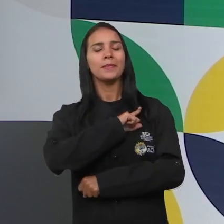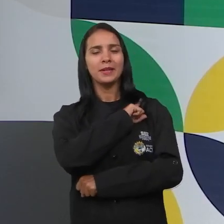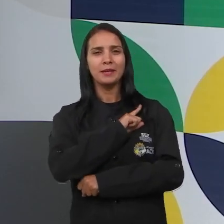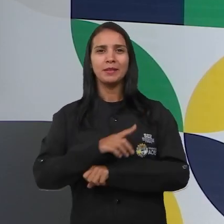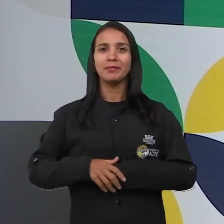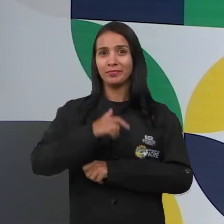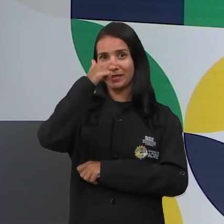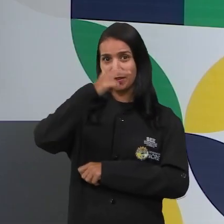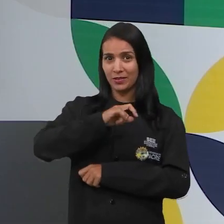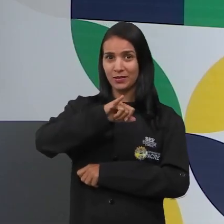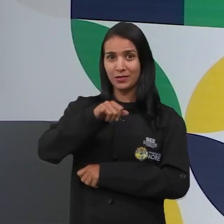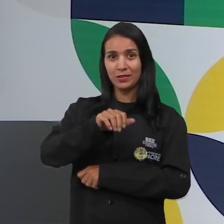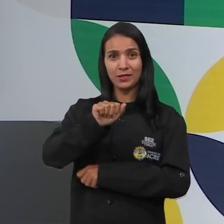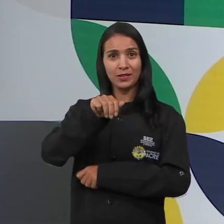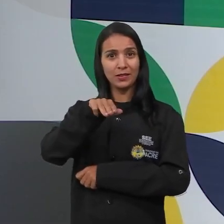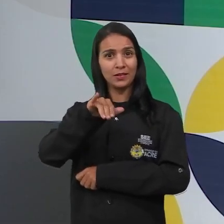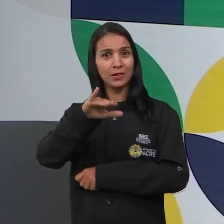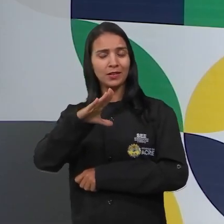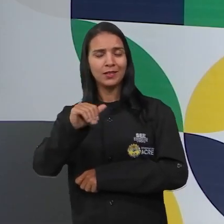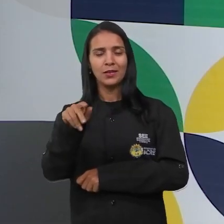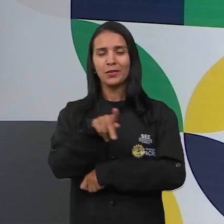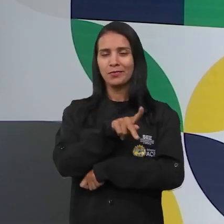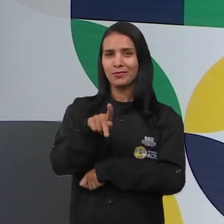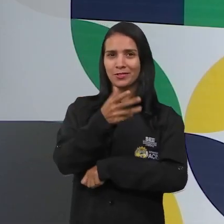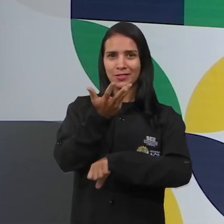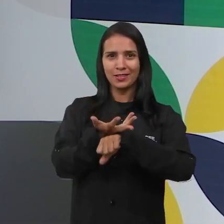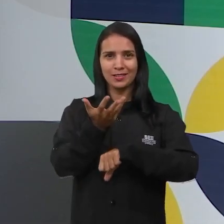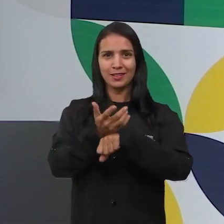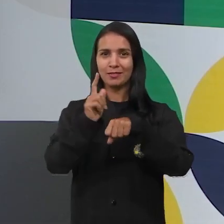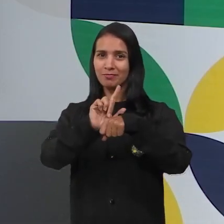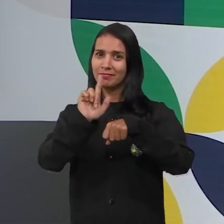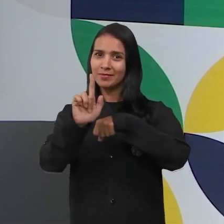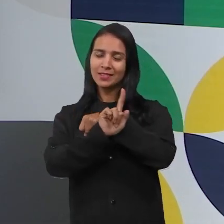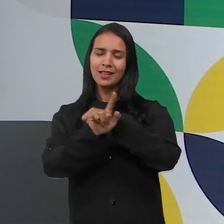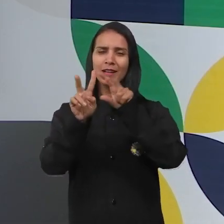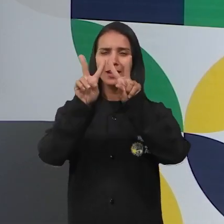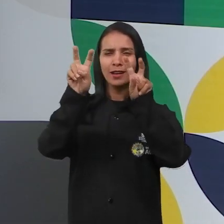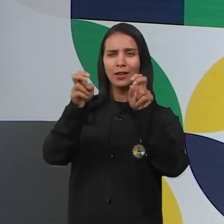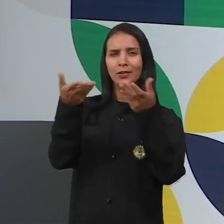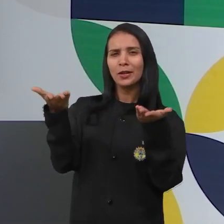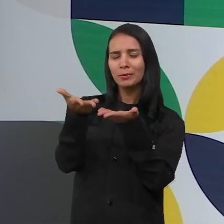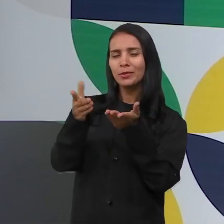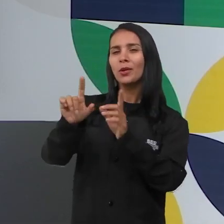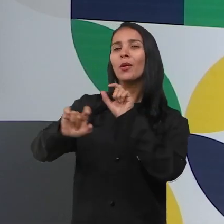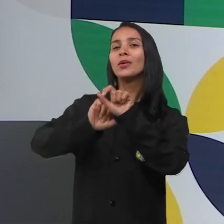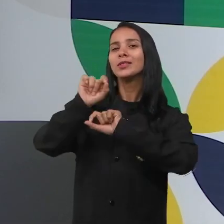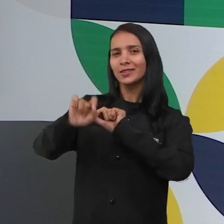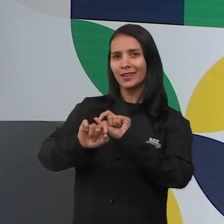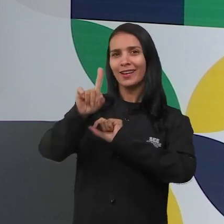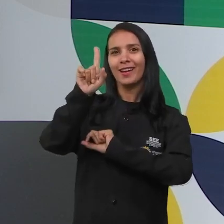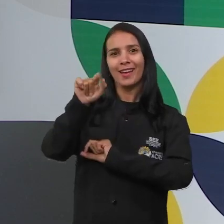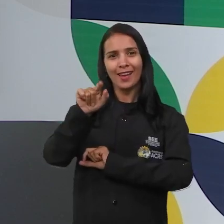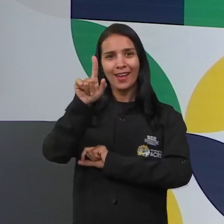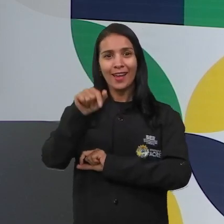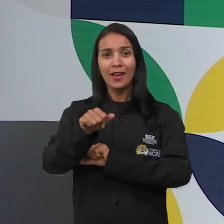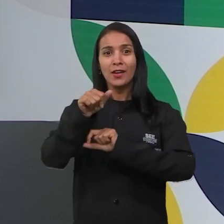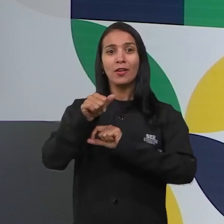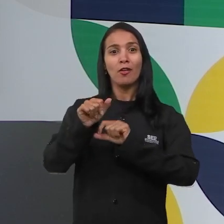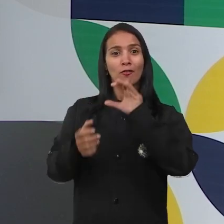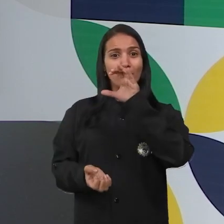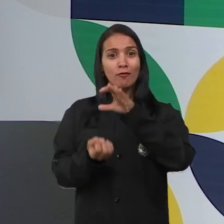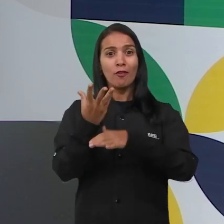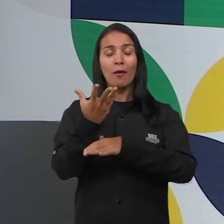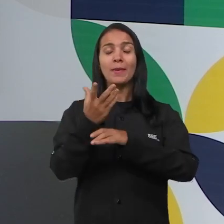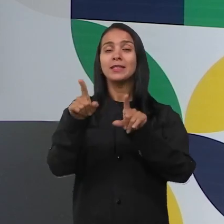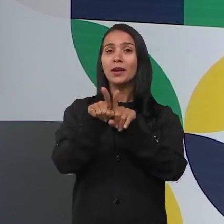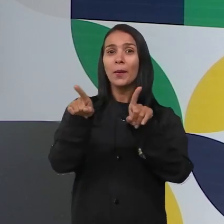sou Jamaica Kelly, professora de Geografia, e o tema da nossa aula hoje é formação e composição étnica.